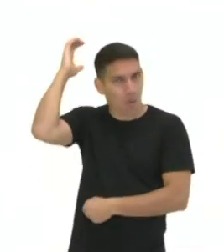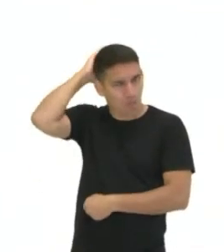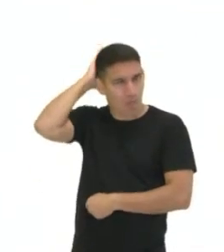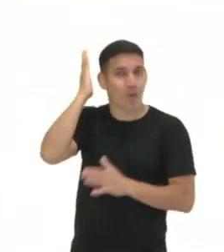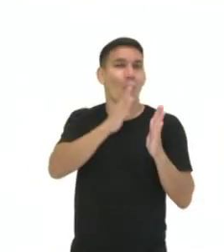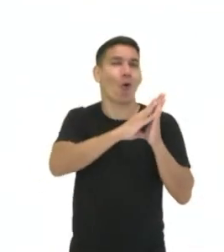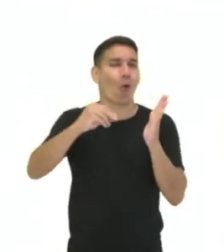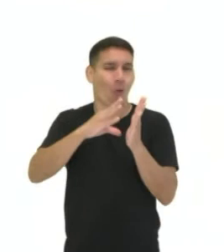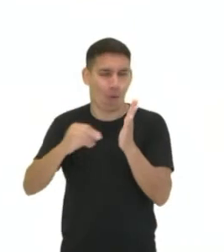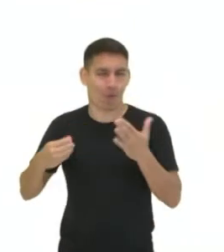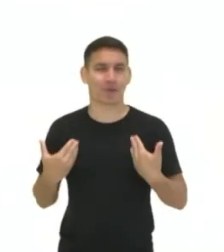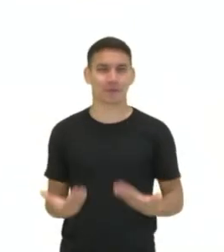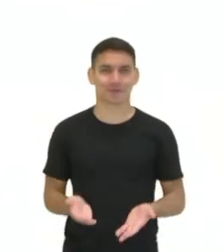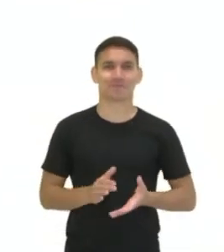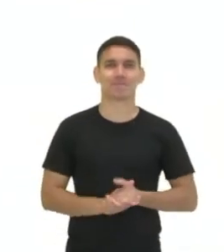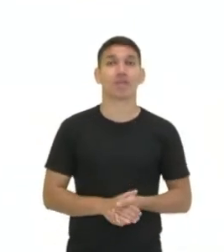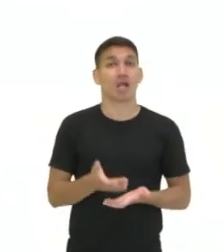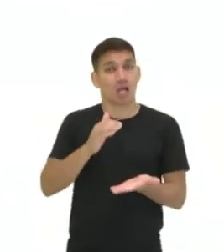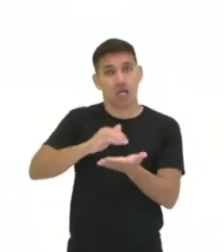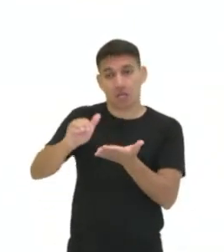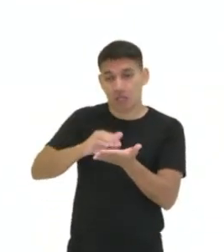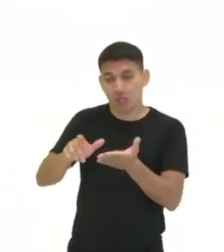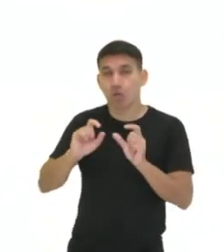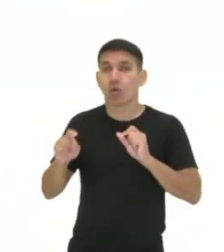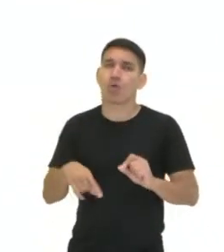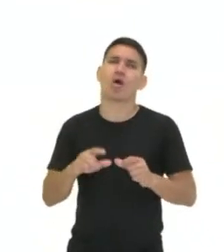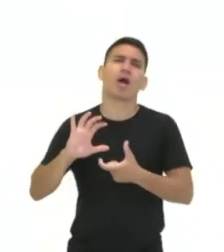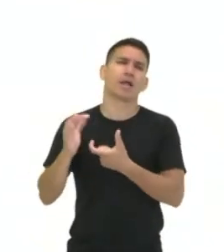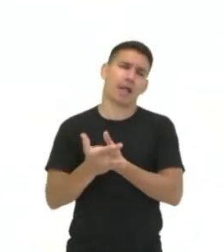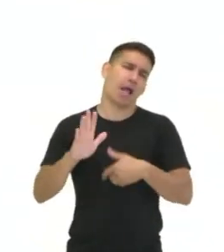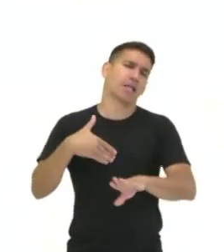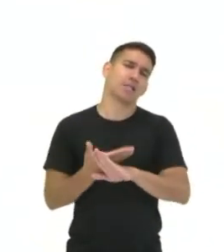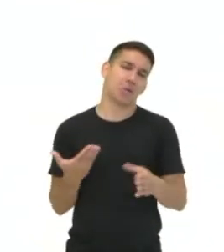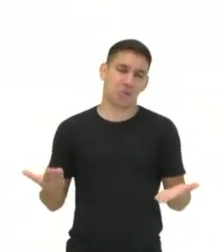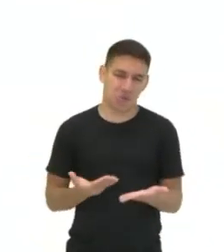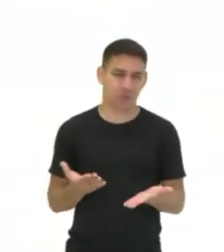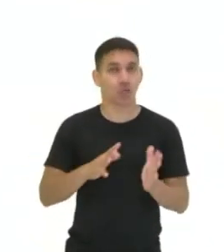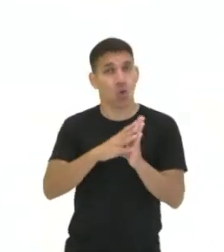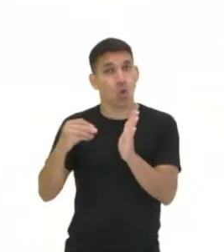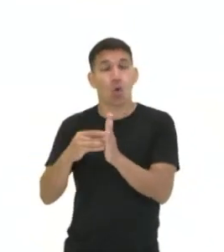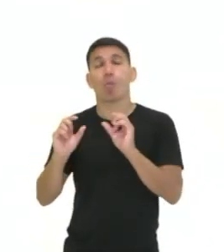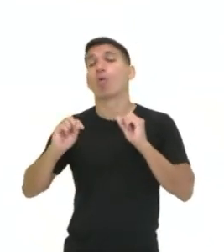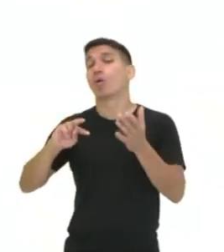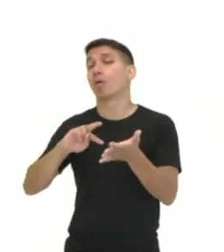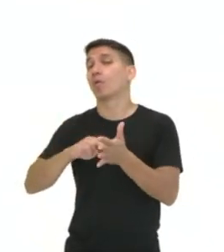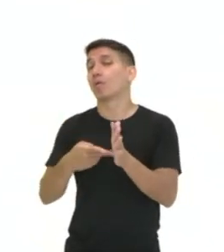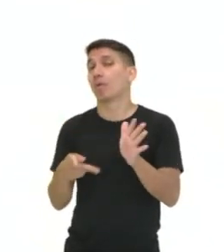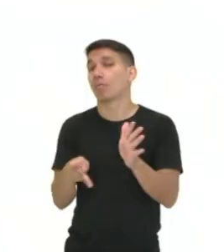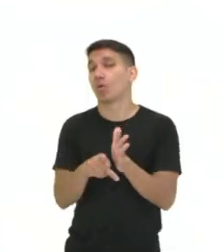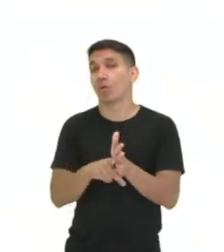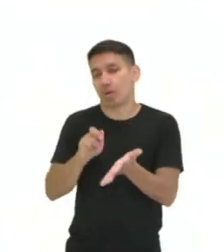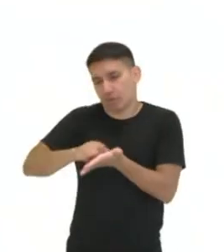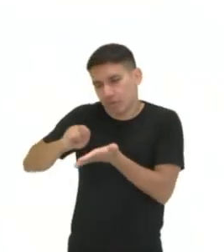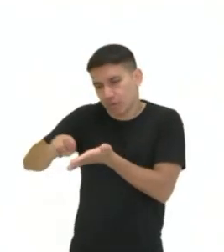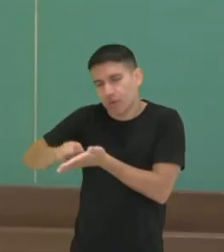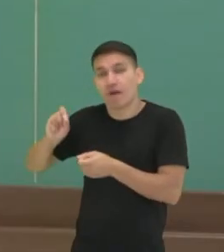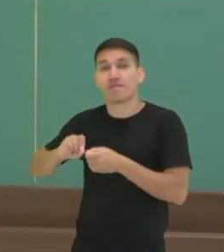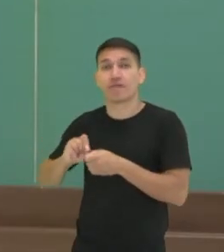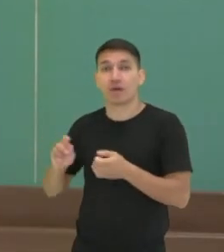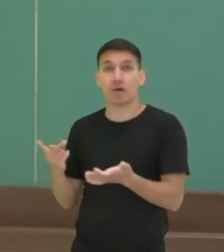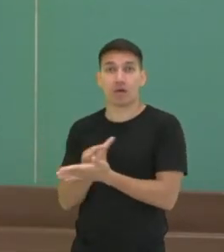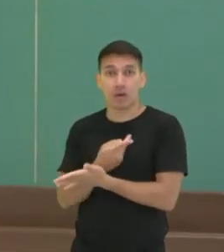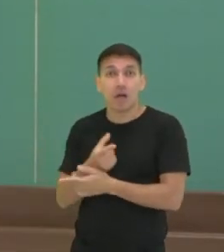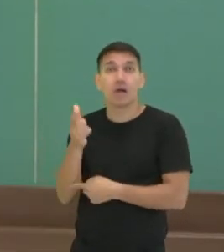Copistas, desculpa. Então, escritório nós temos o termo até hoje que é escritório. E o copista, ou seja, eles faziam uma obra, terminavam, daí novamente